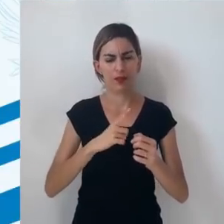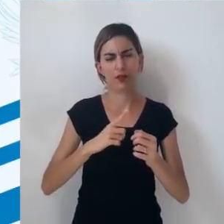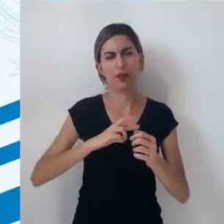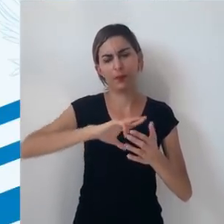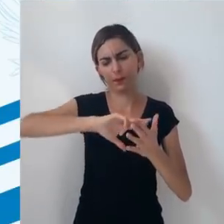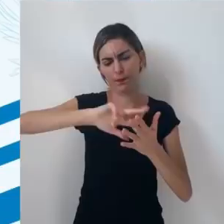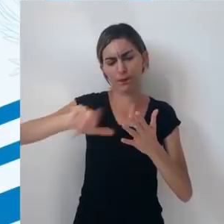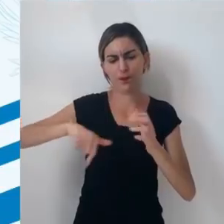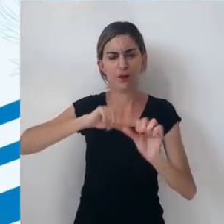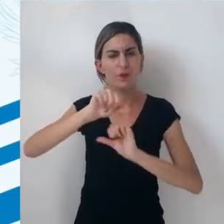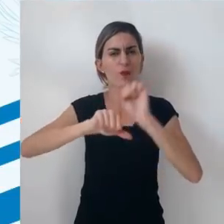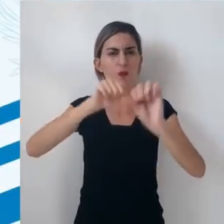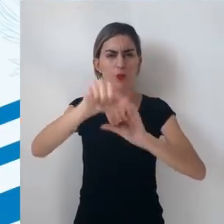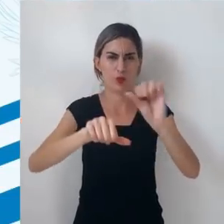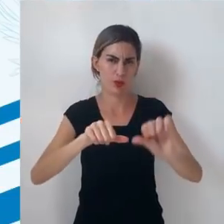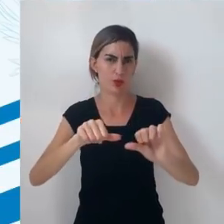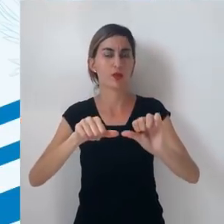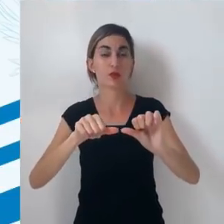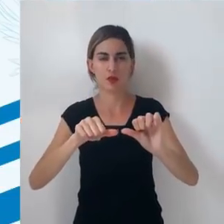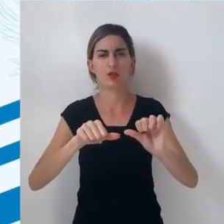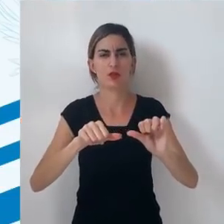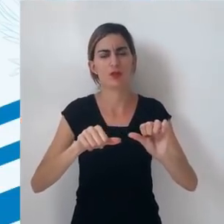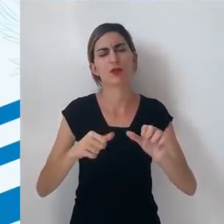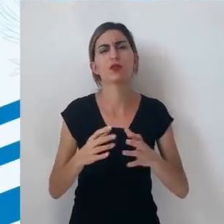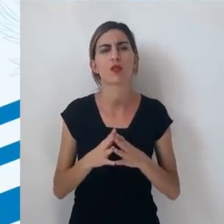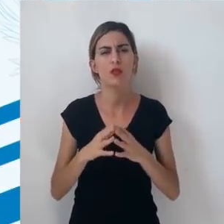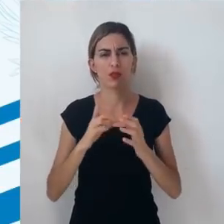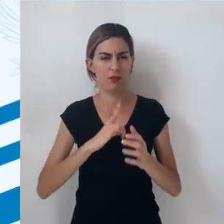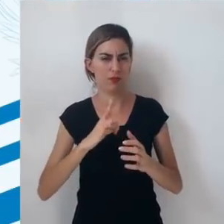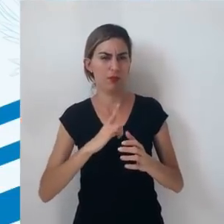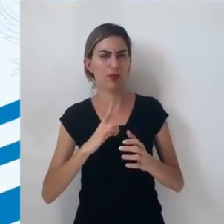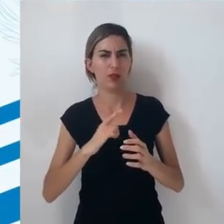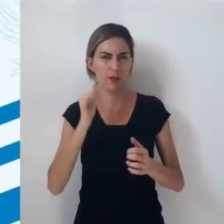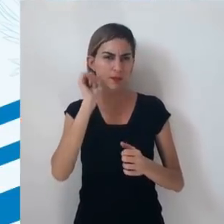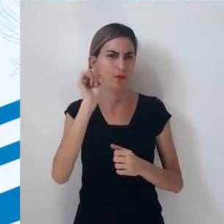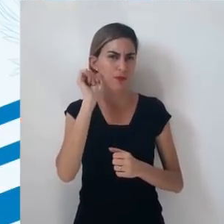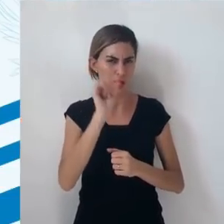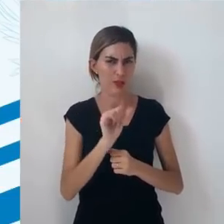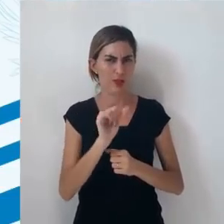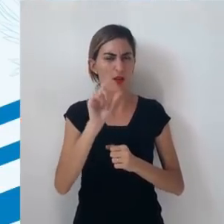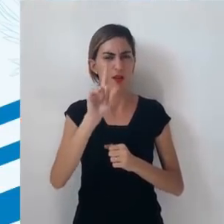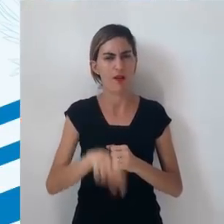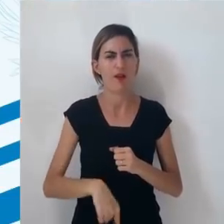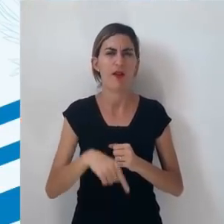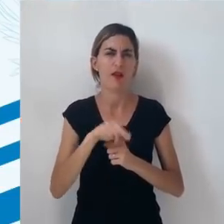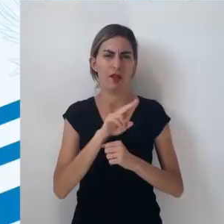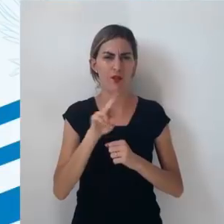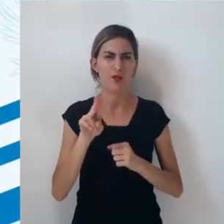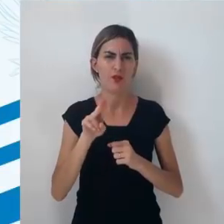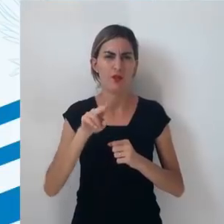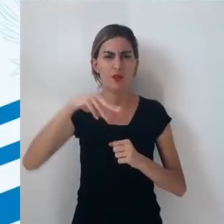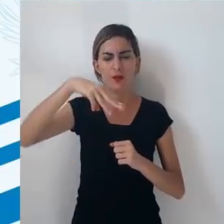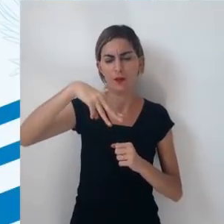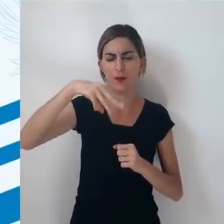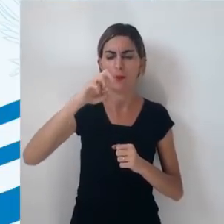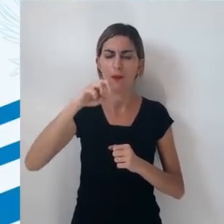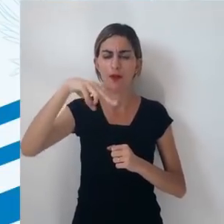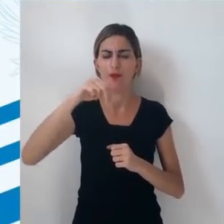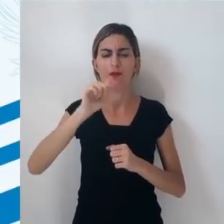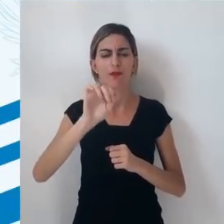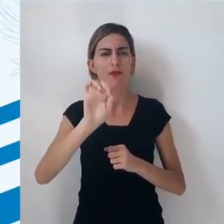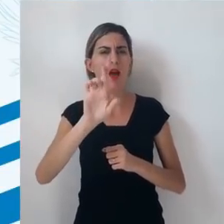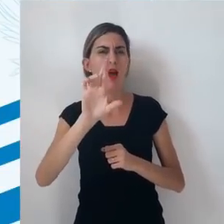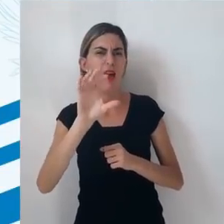Vai existir várias mudanças. Uma das mudanças que existe nas meninas é a tal chamada